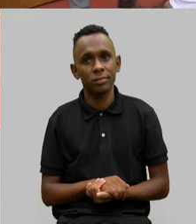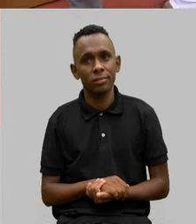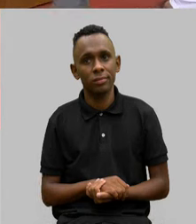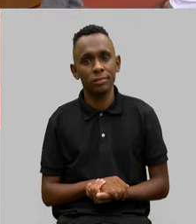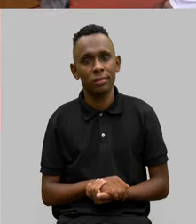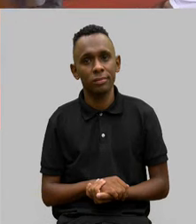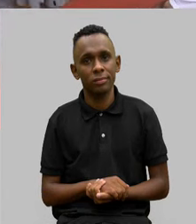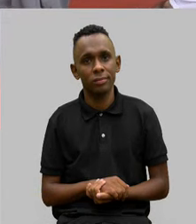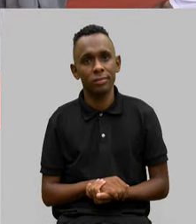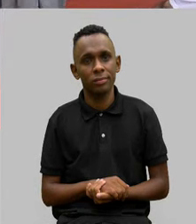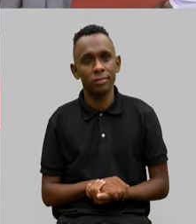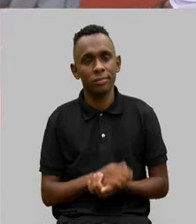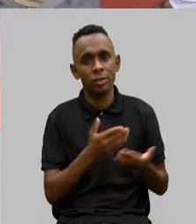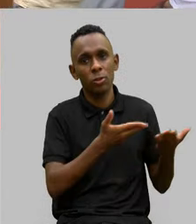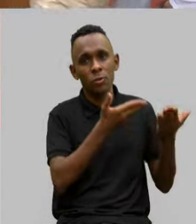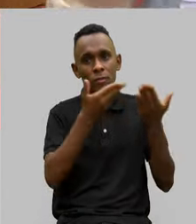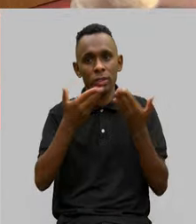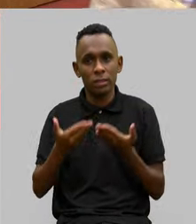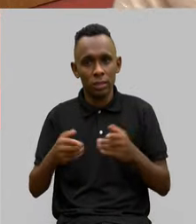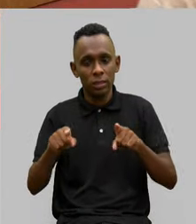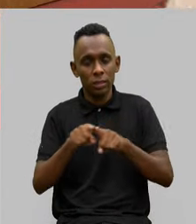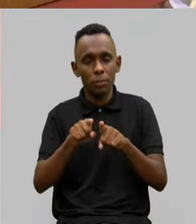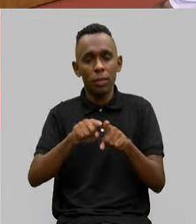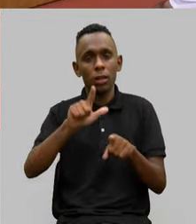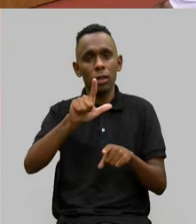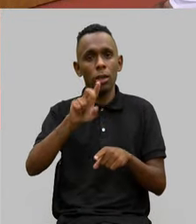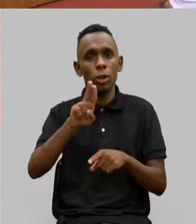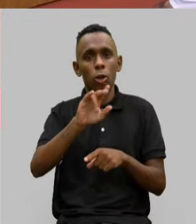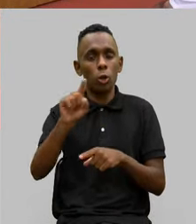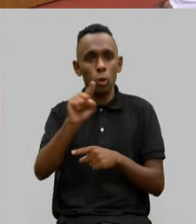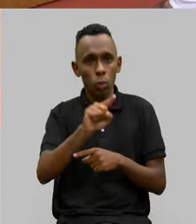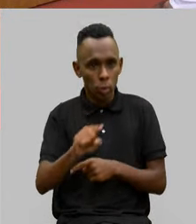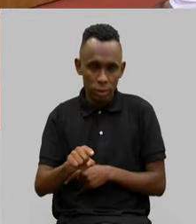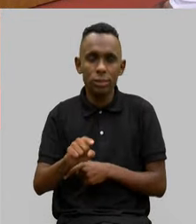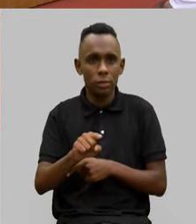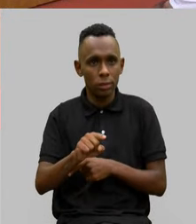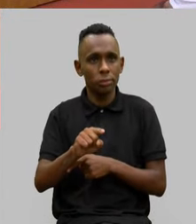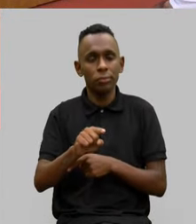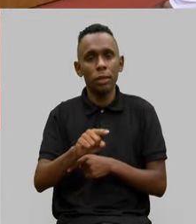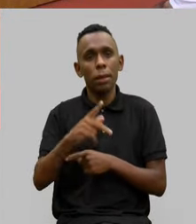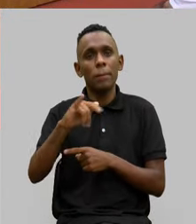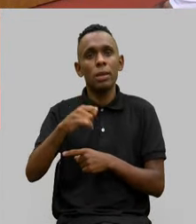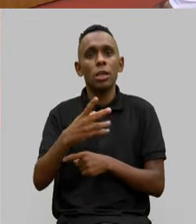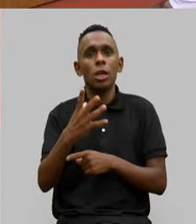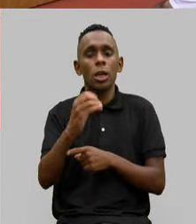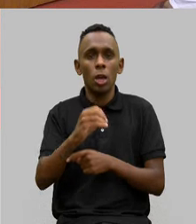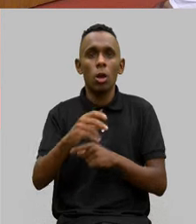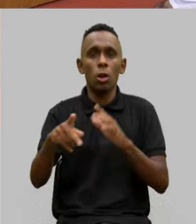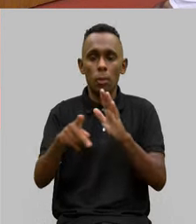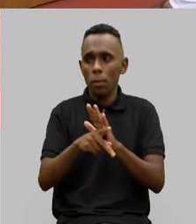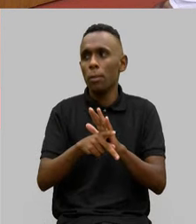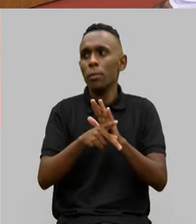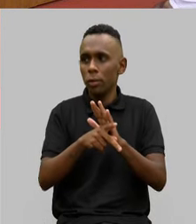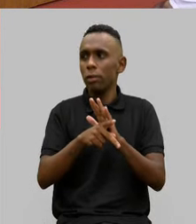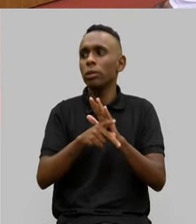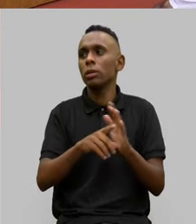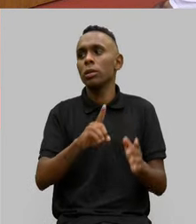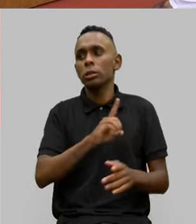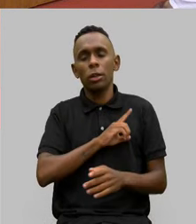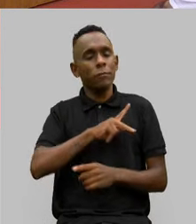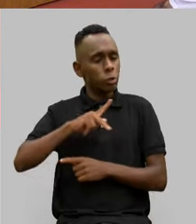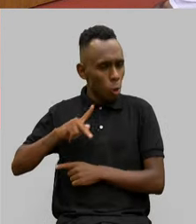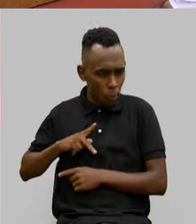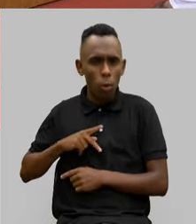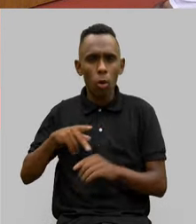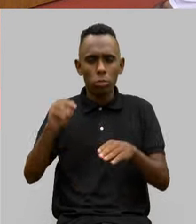Horizonte convidamos Renato Braga Areias Pinheiro Defensor Público coordenador Estadual da